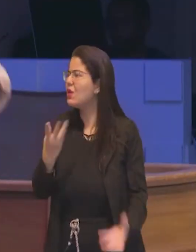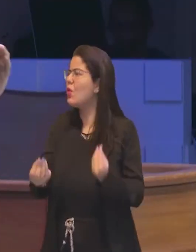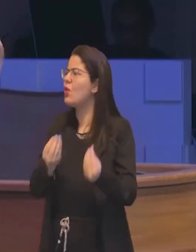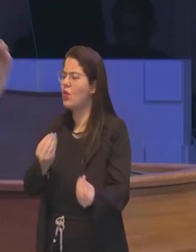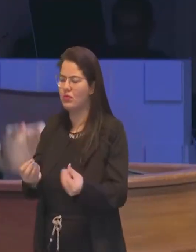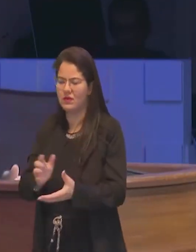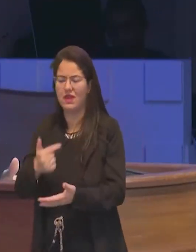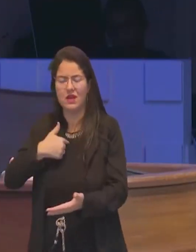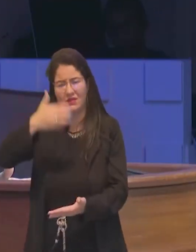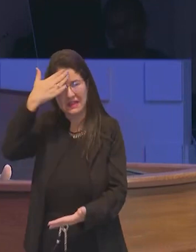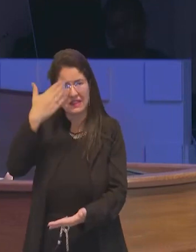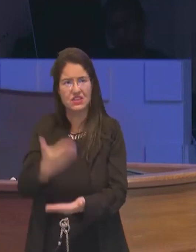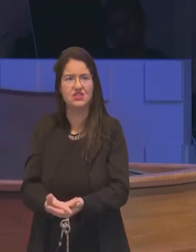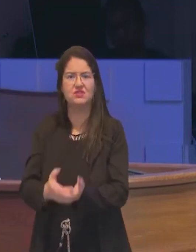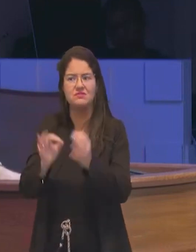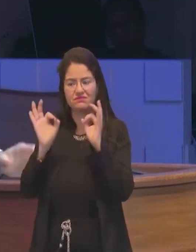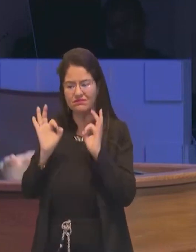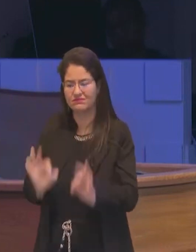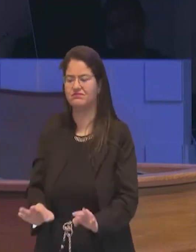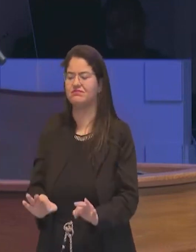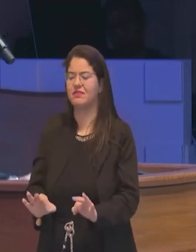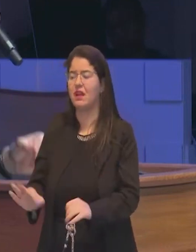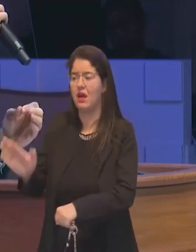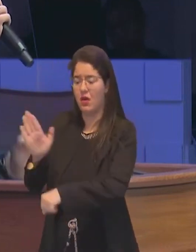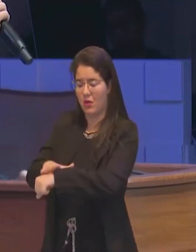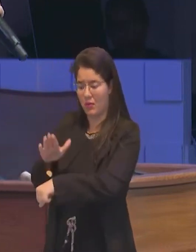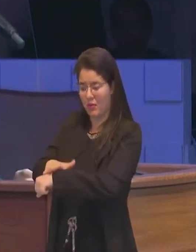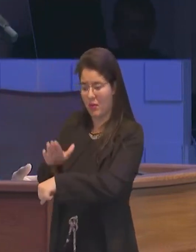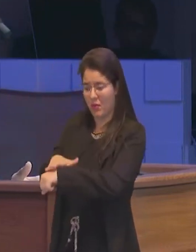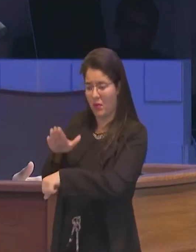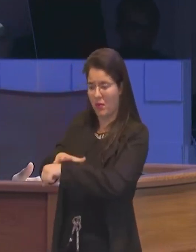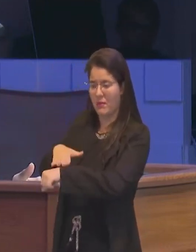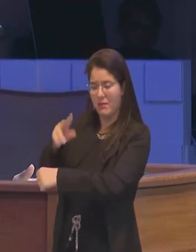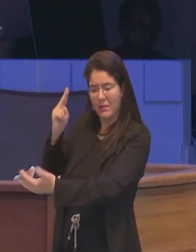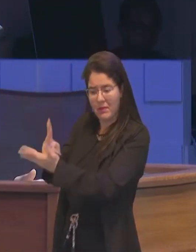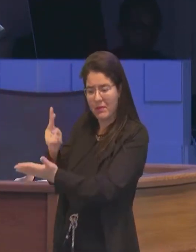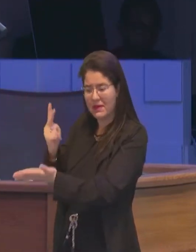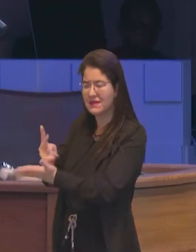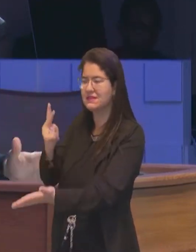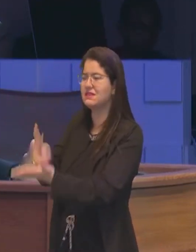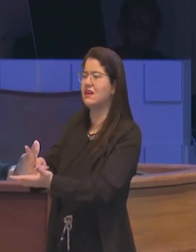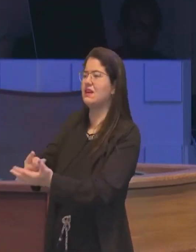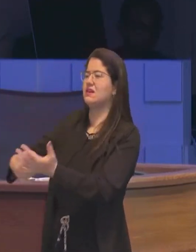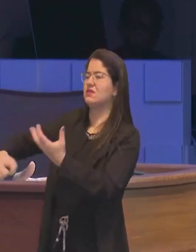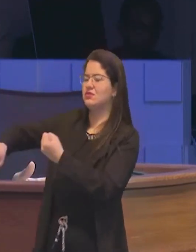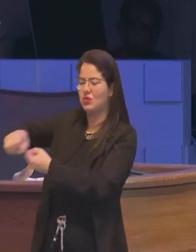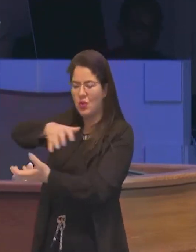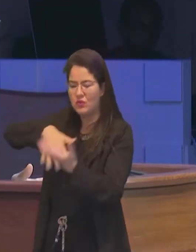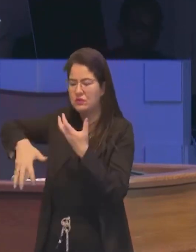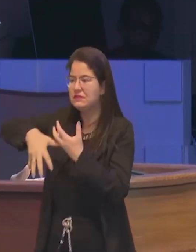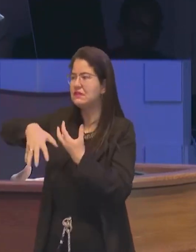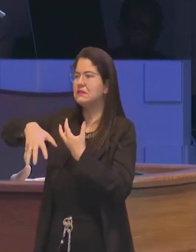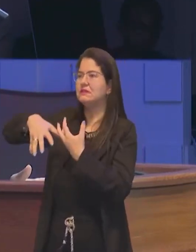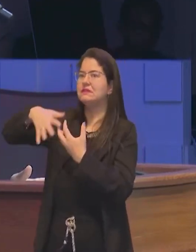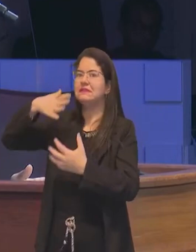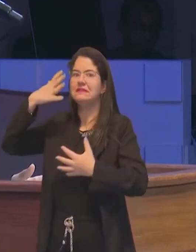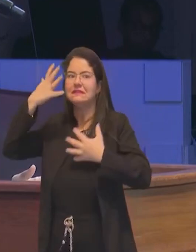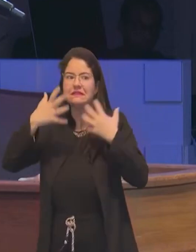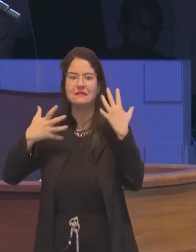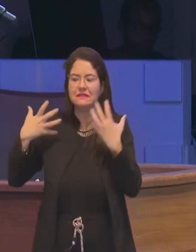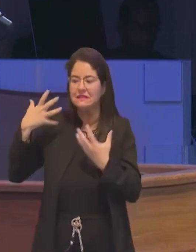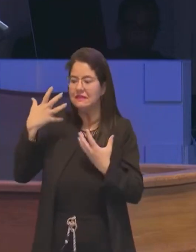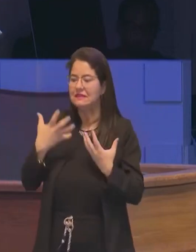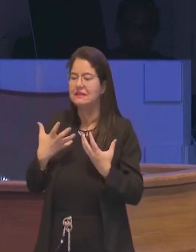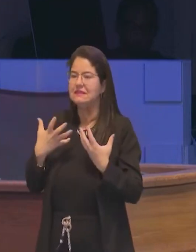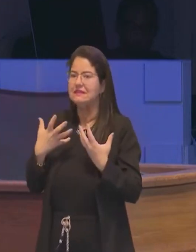Eu tenho certeza que naquele momento, apesar da confusão, esse foi o melhor sentimento da sua vida, né,